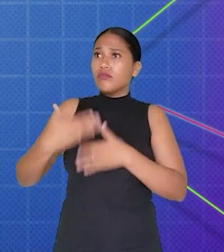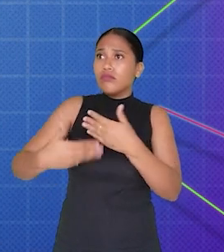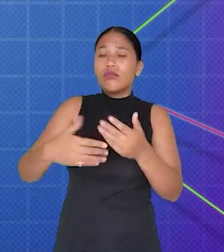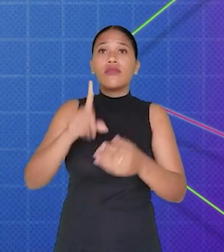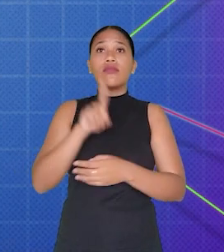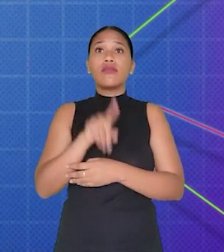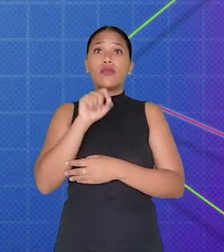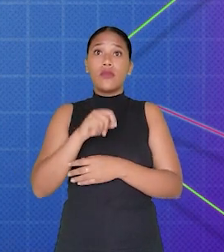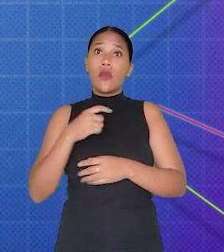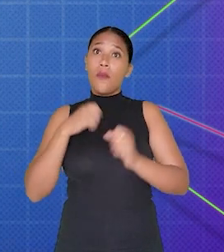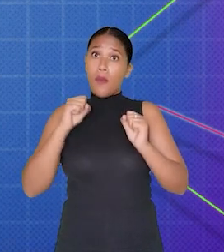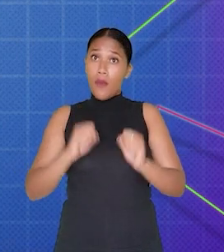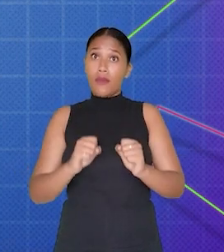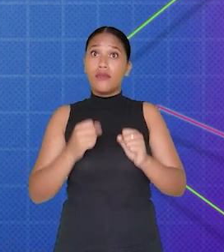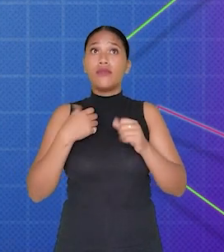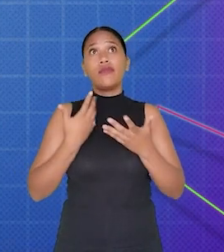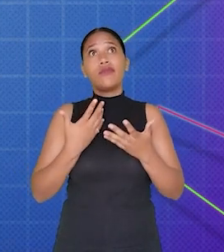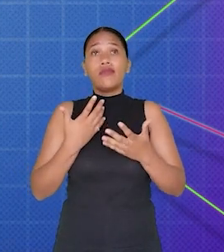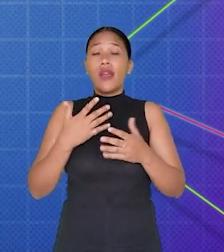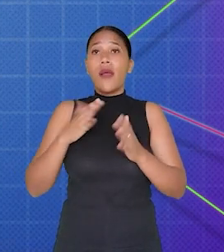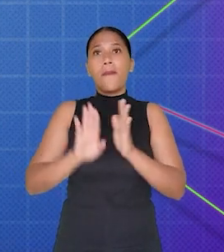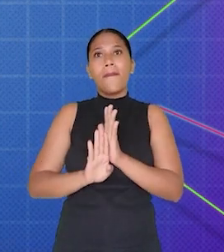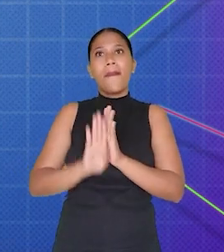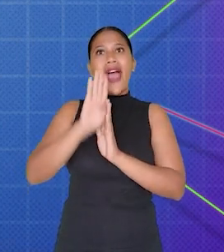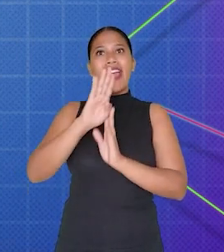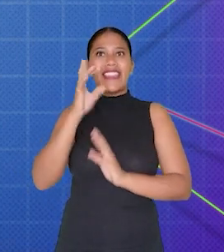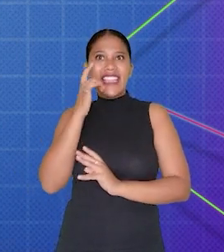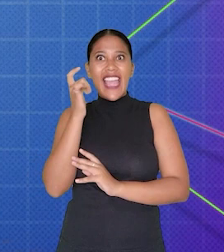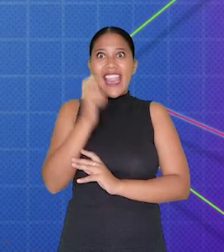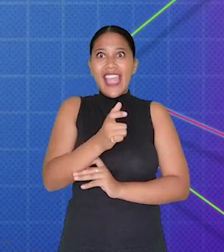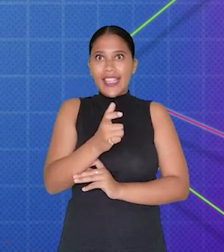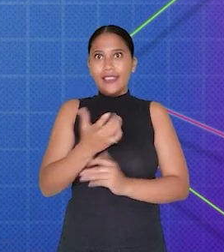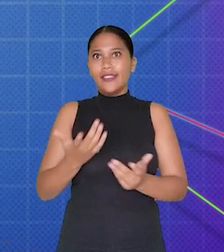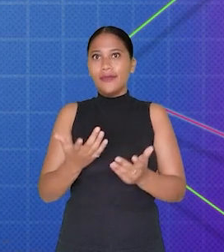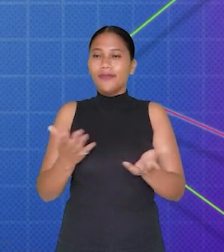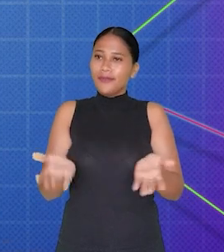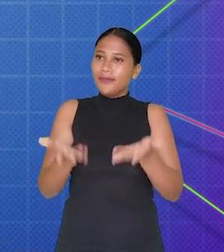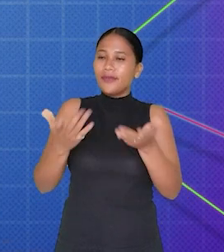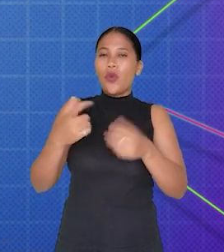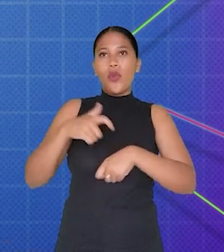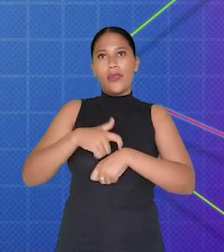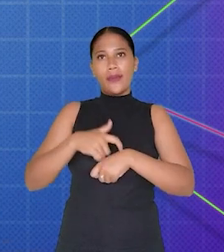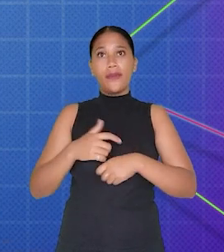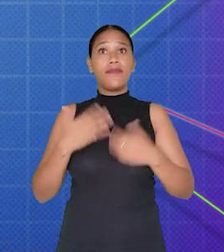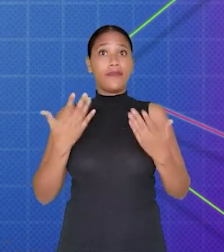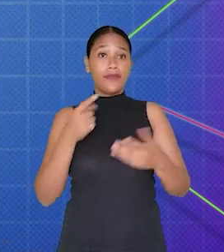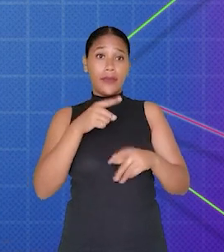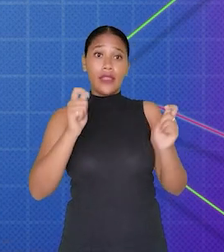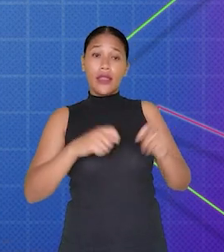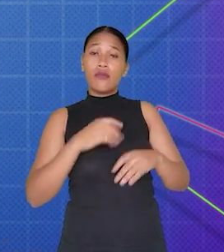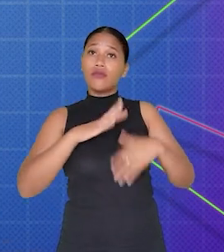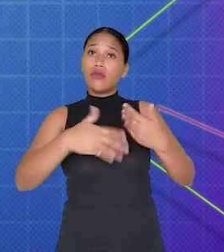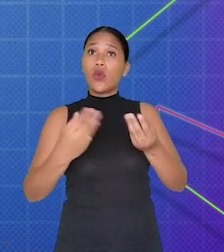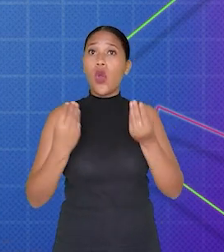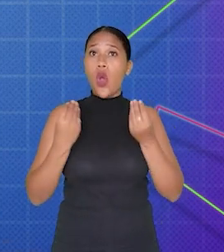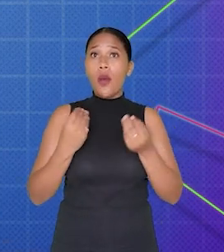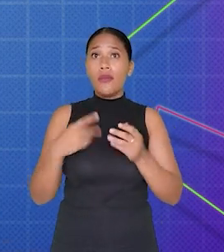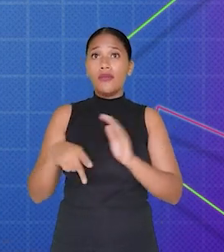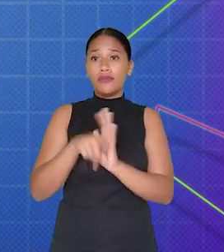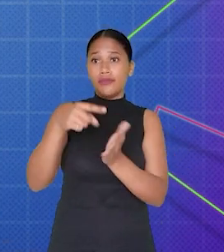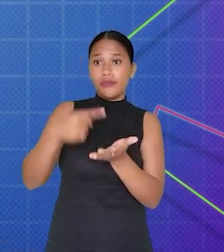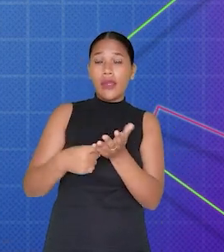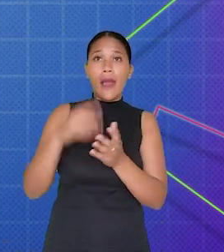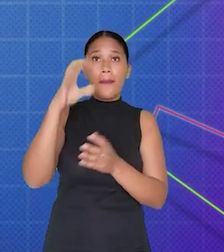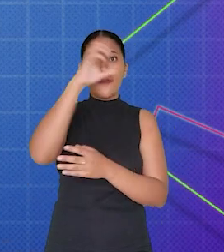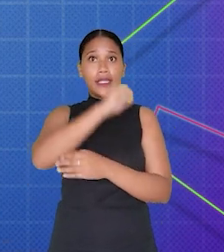percurso de uso dos elementos do jogo deve ser projetado de forma a aumentar o interesse do engajamento dos jogadores ao longo do tempo. Isso pode ser alcançado através